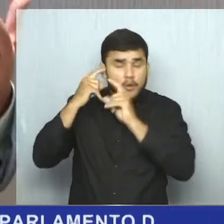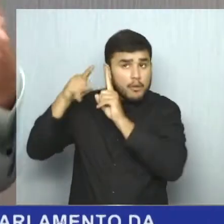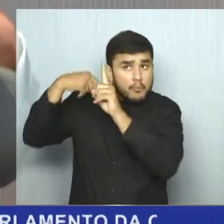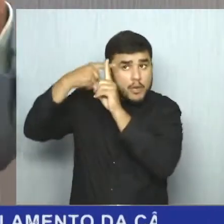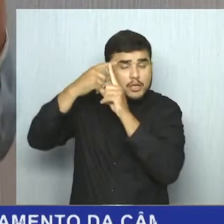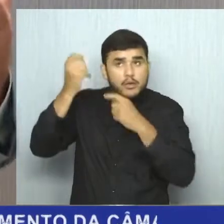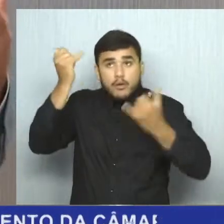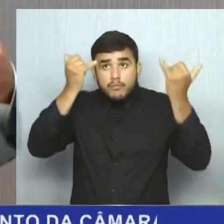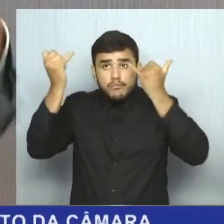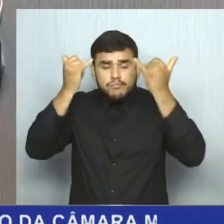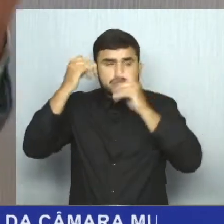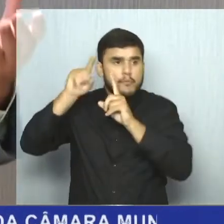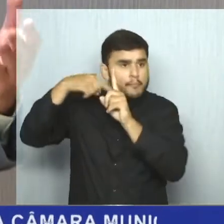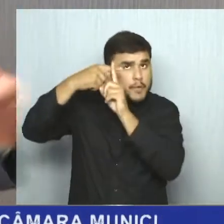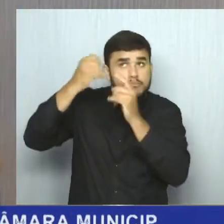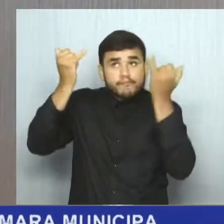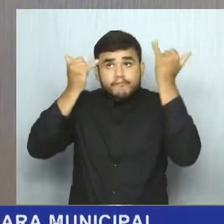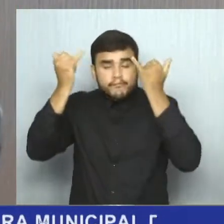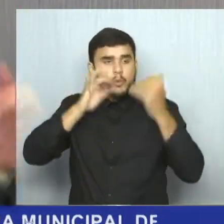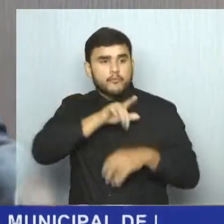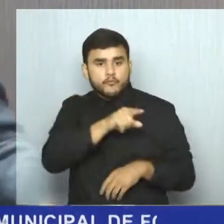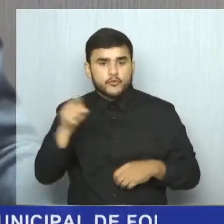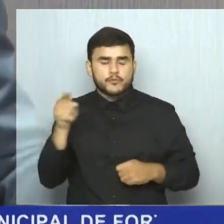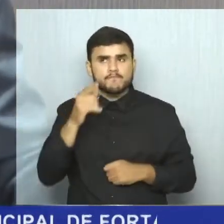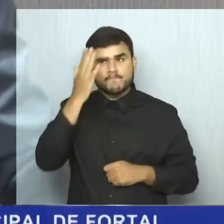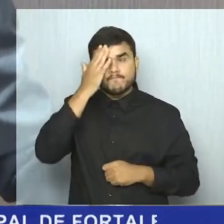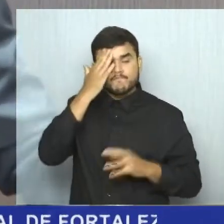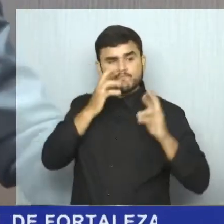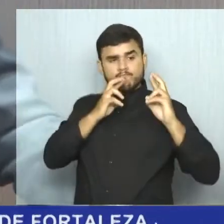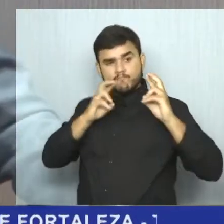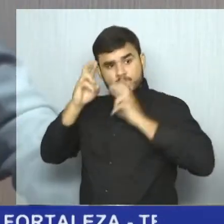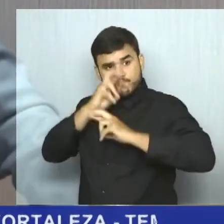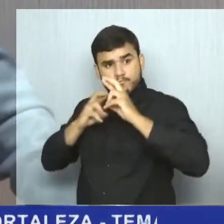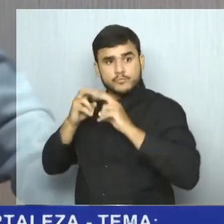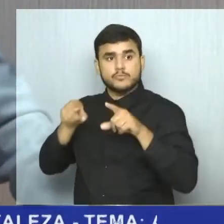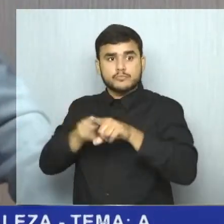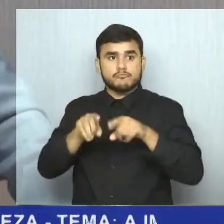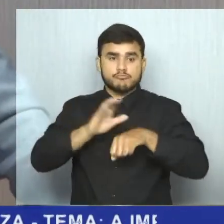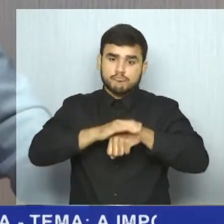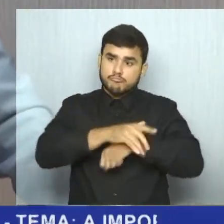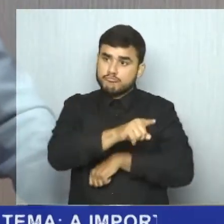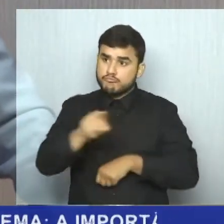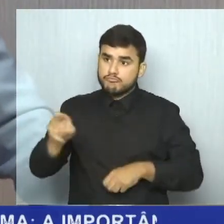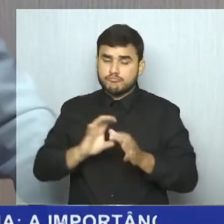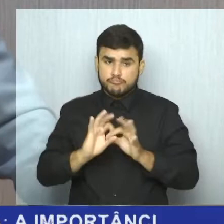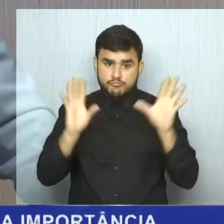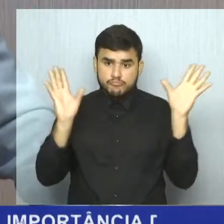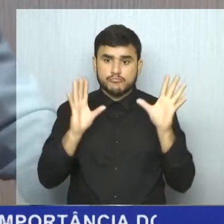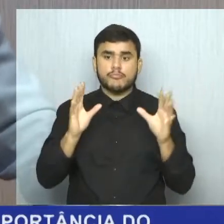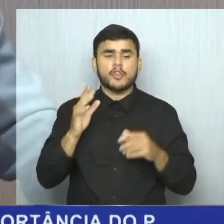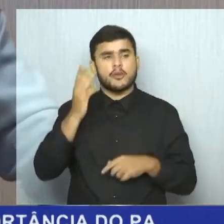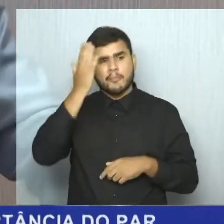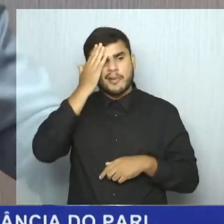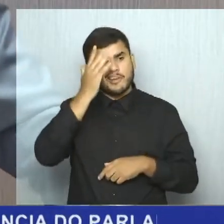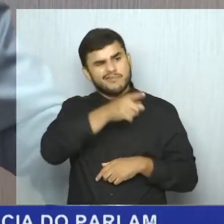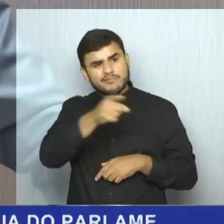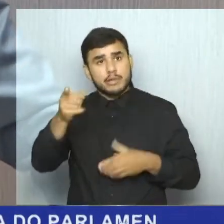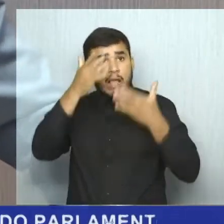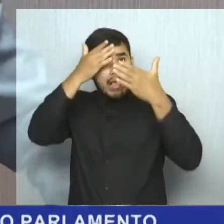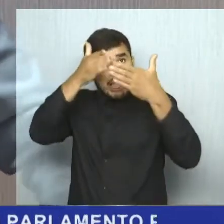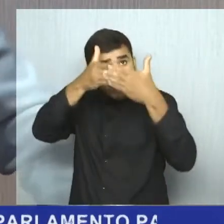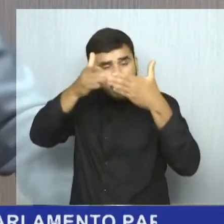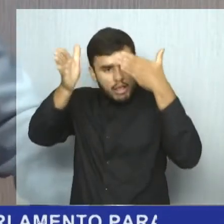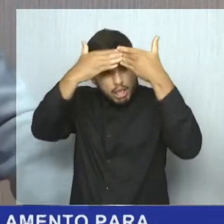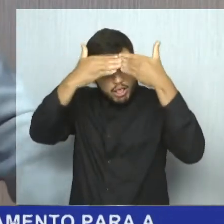olhar crítico, autônomo, independente, para que a humanidade não se paralise nas bolhas dos insultos que a internet